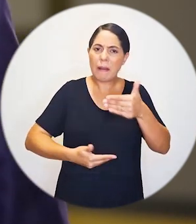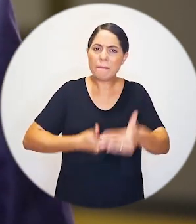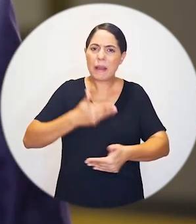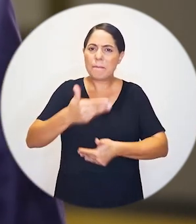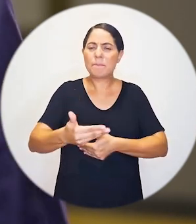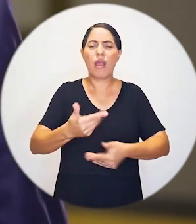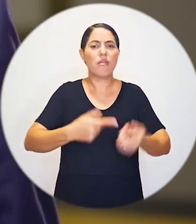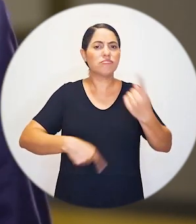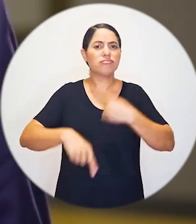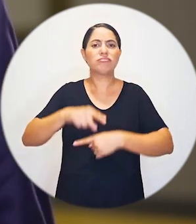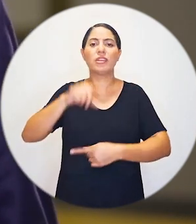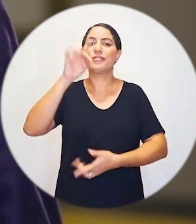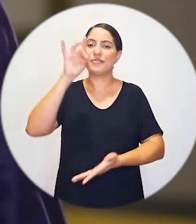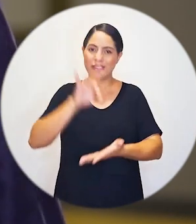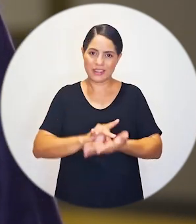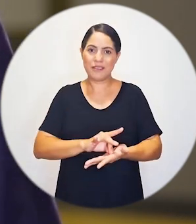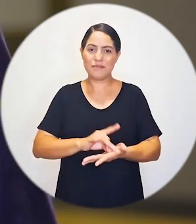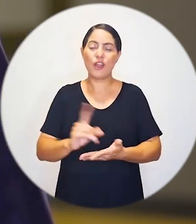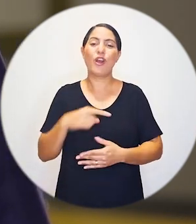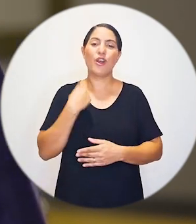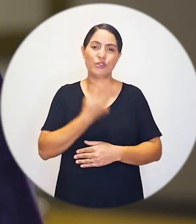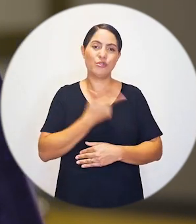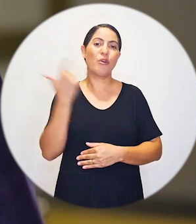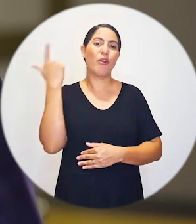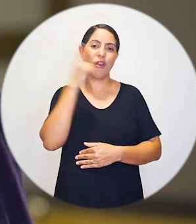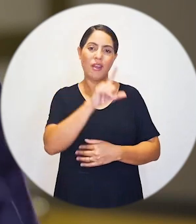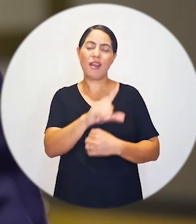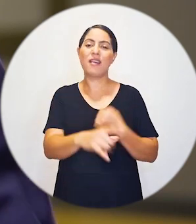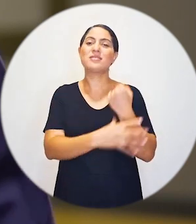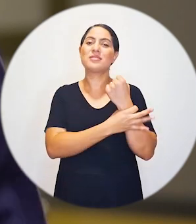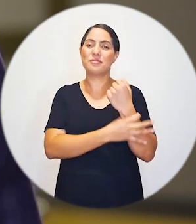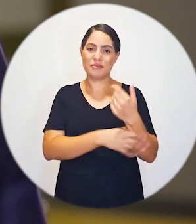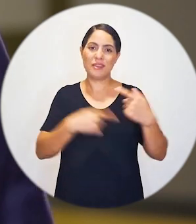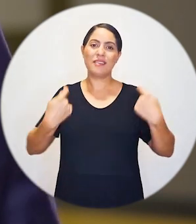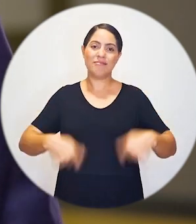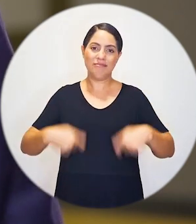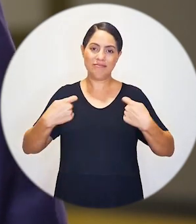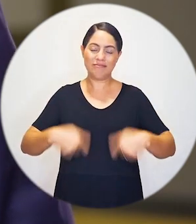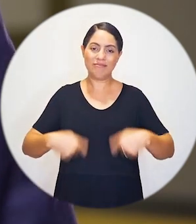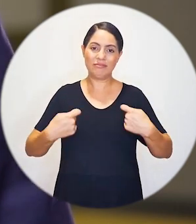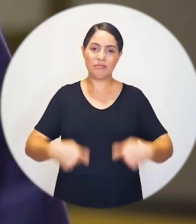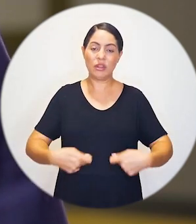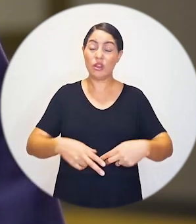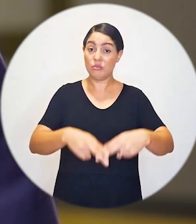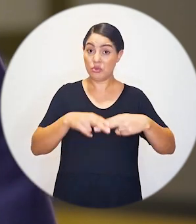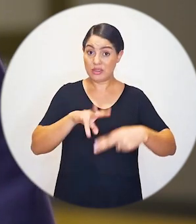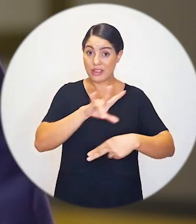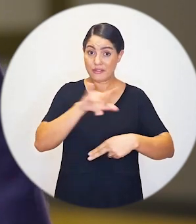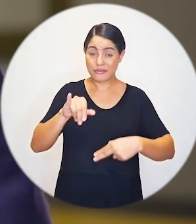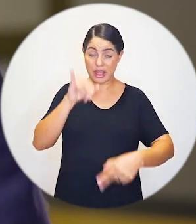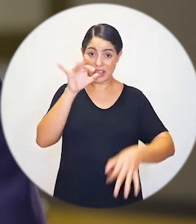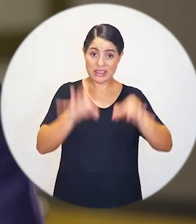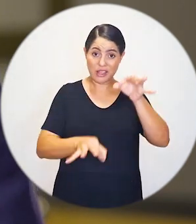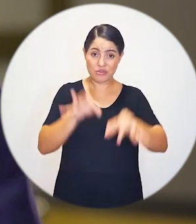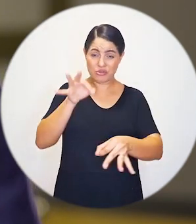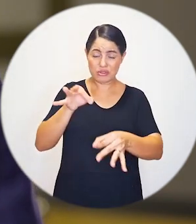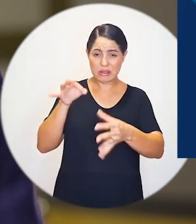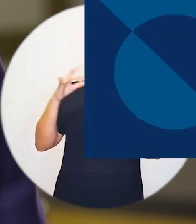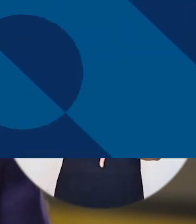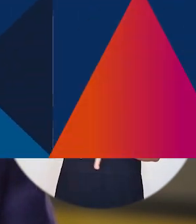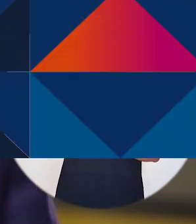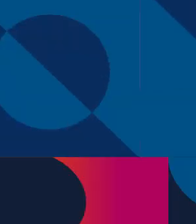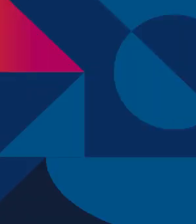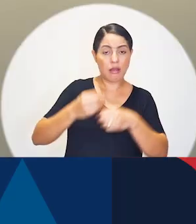avanço realidade, mas é uma conquista que deve ser celebrada porque vai melhorar e muito a prestação jurisdicional no